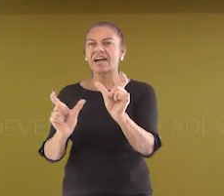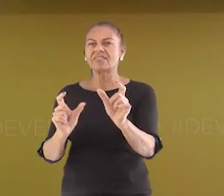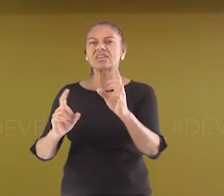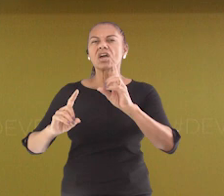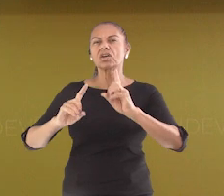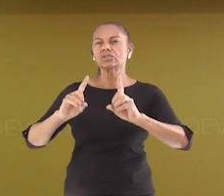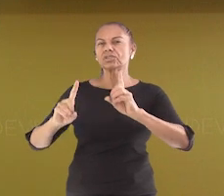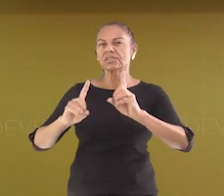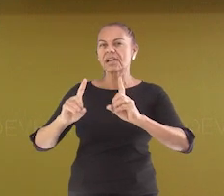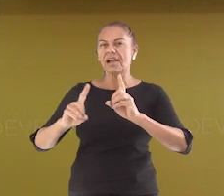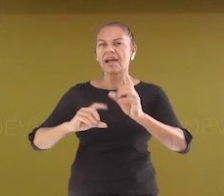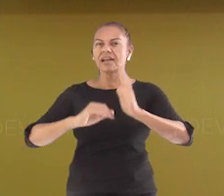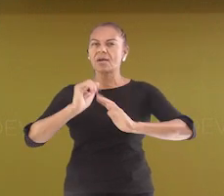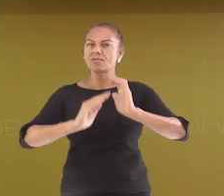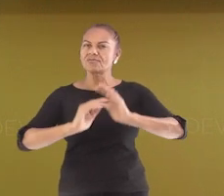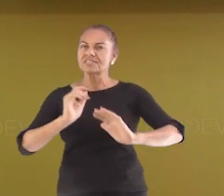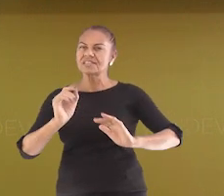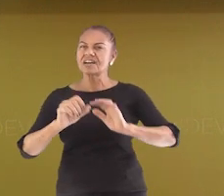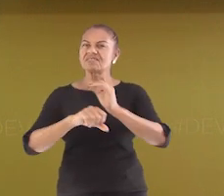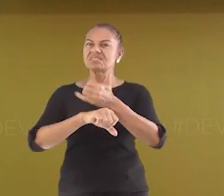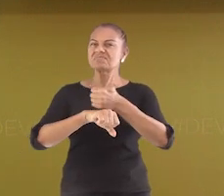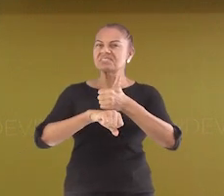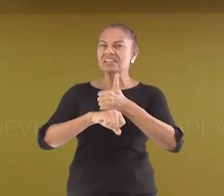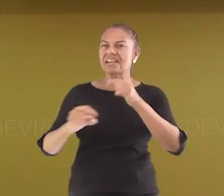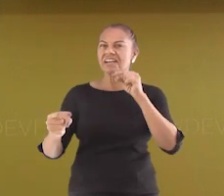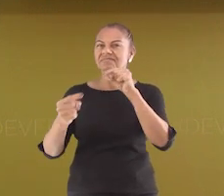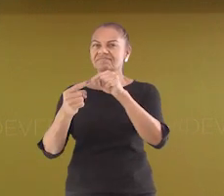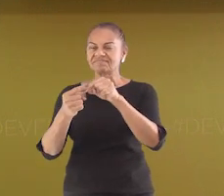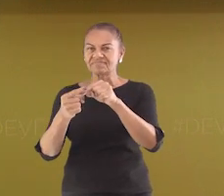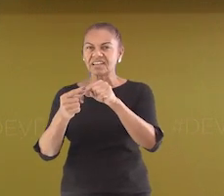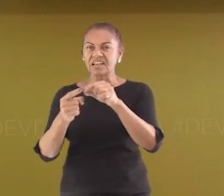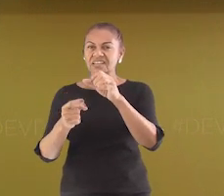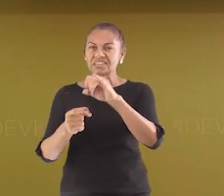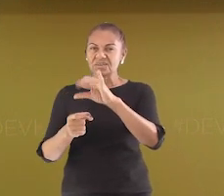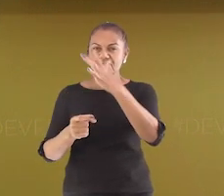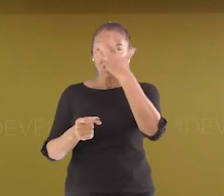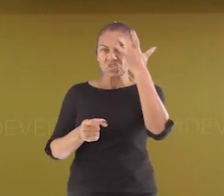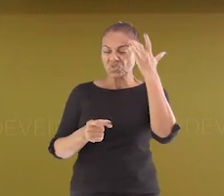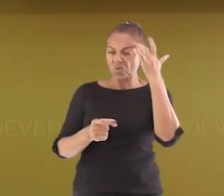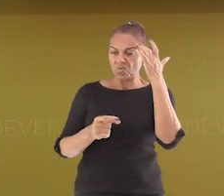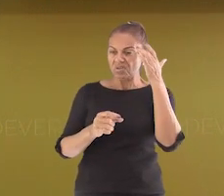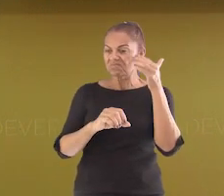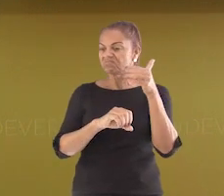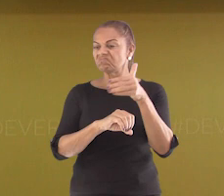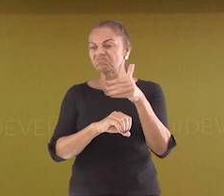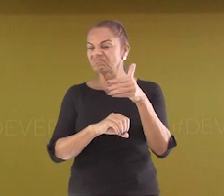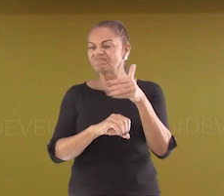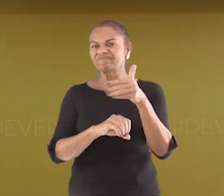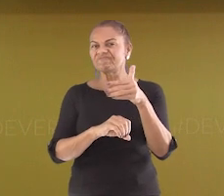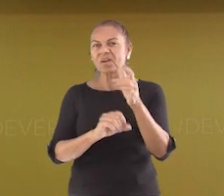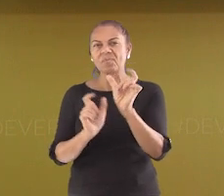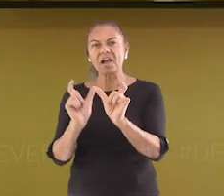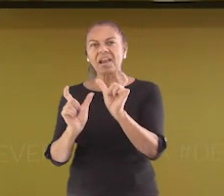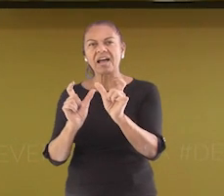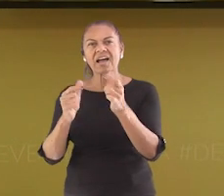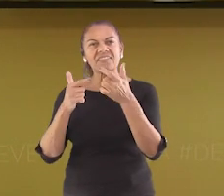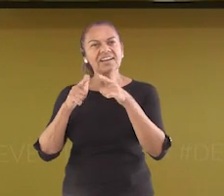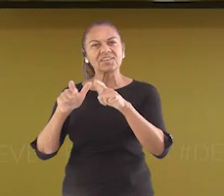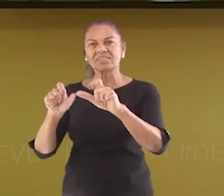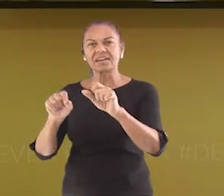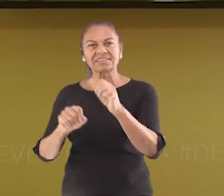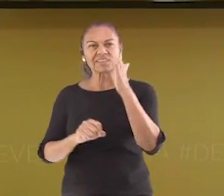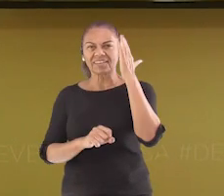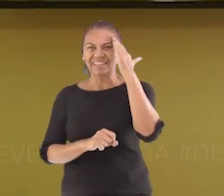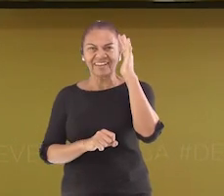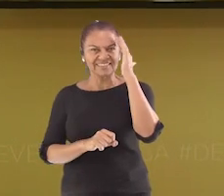que aparece em diálogos referentes à profissão. Geralmente, quem é de fora da área não entende o que é falado. Vamos